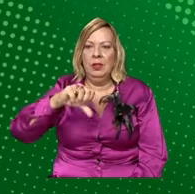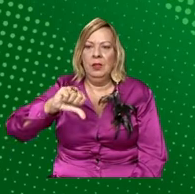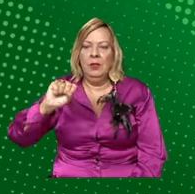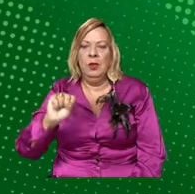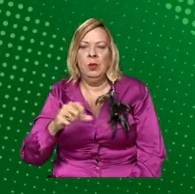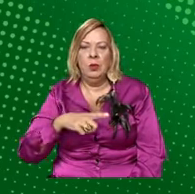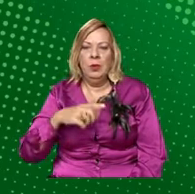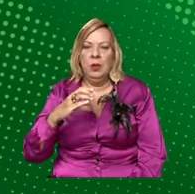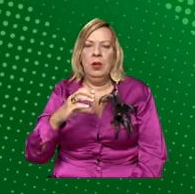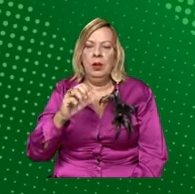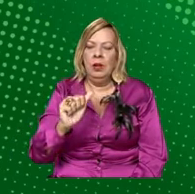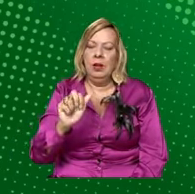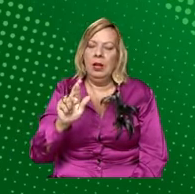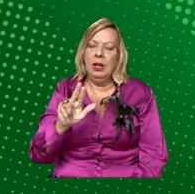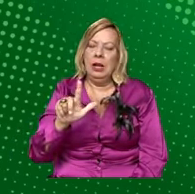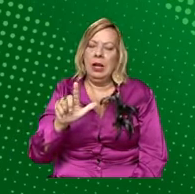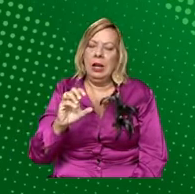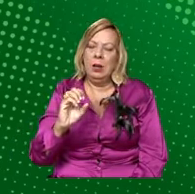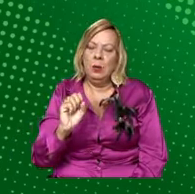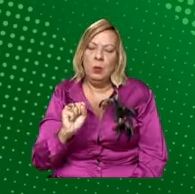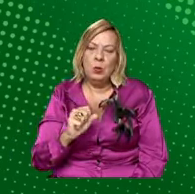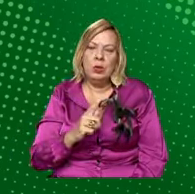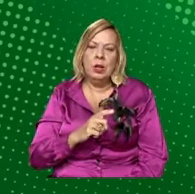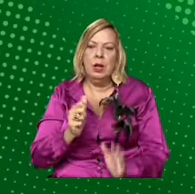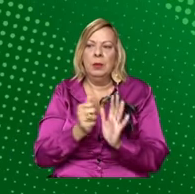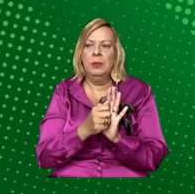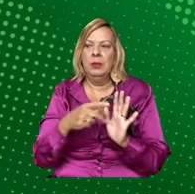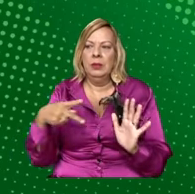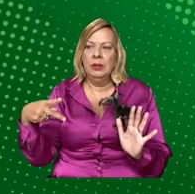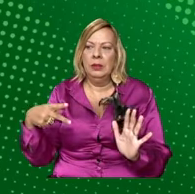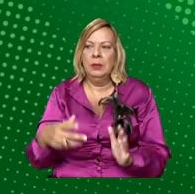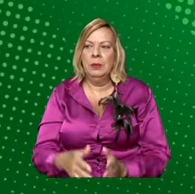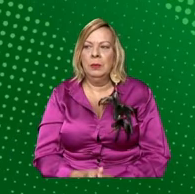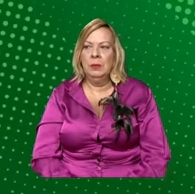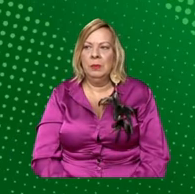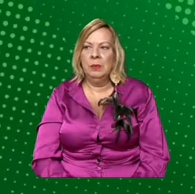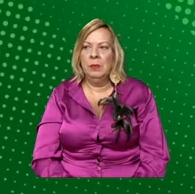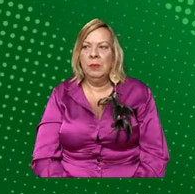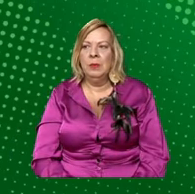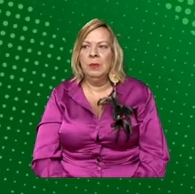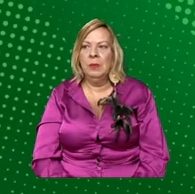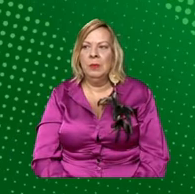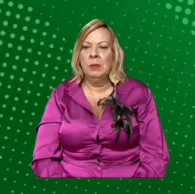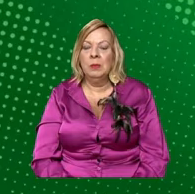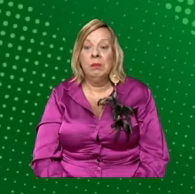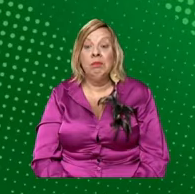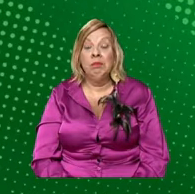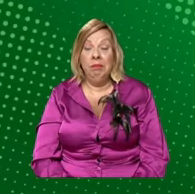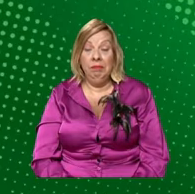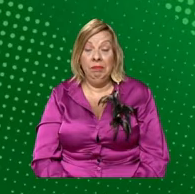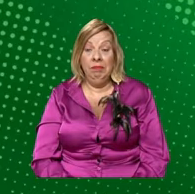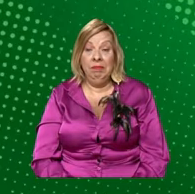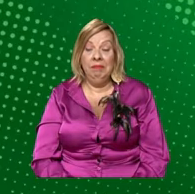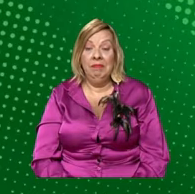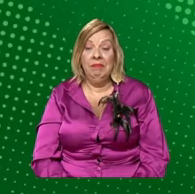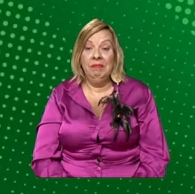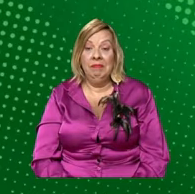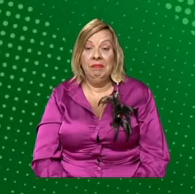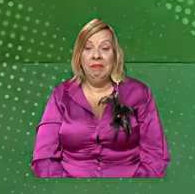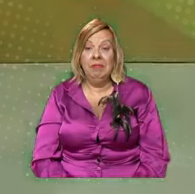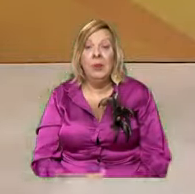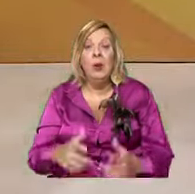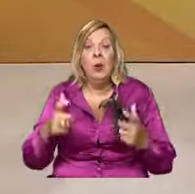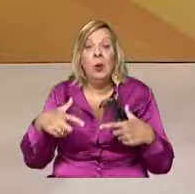1347398, Carlos Alexandre. Foi pelo aplicativo, sim, lá de Piranhas. Olha só,